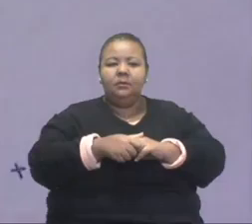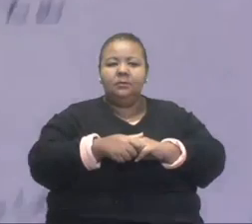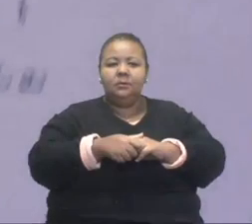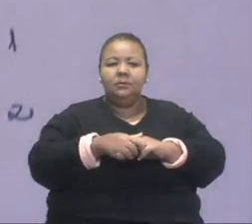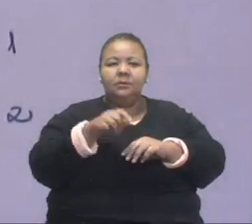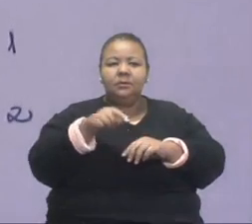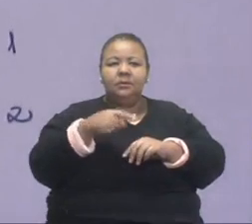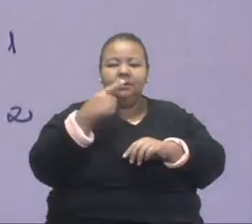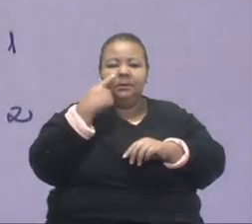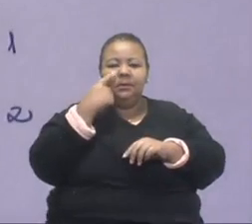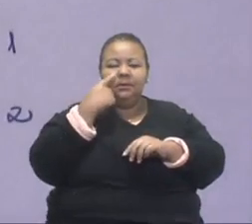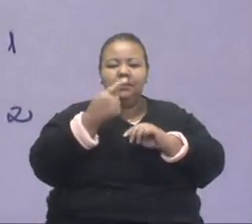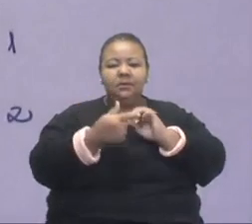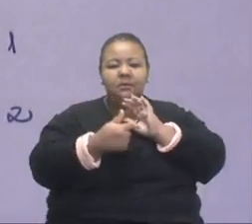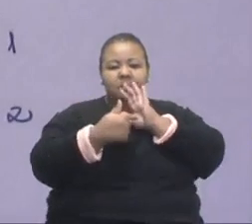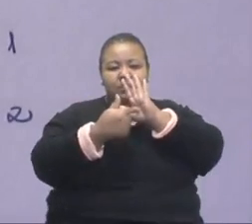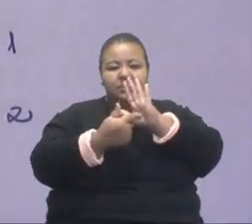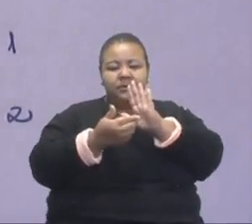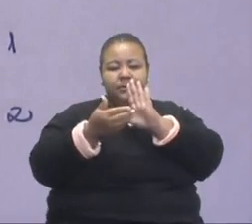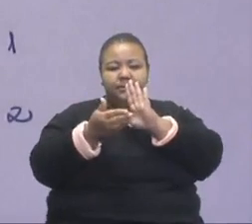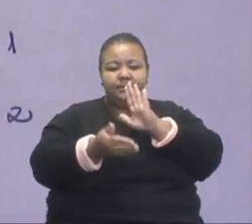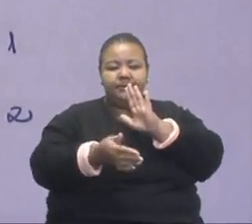de documentos, eu trouxe para vocês